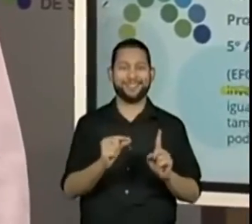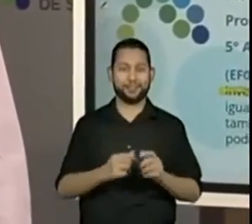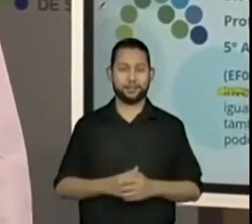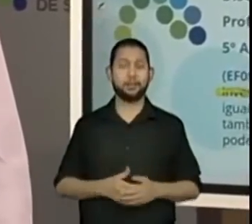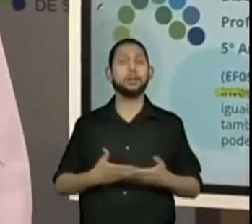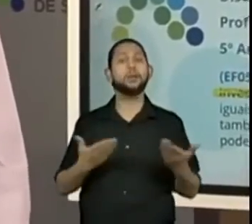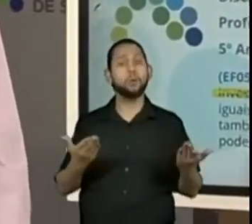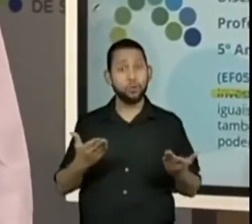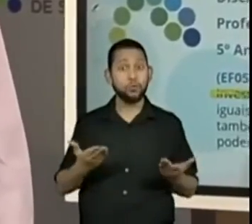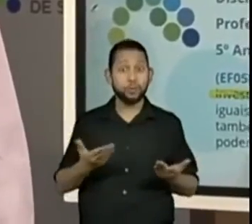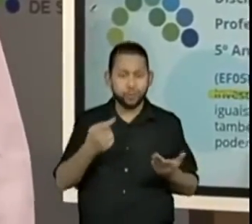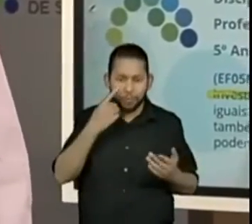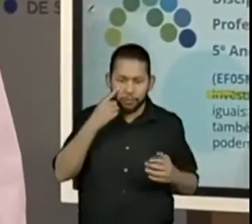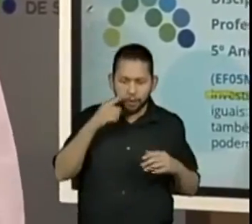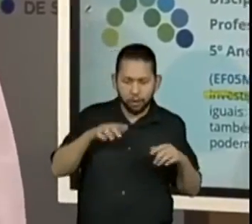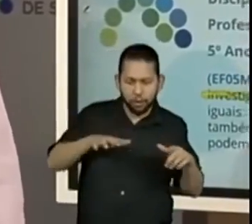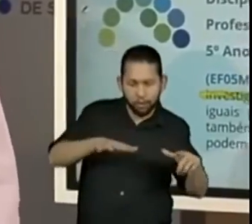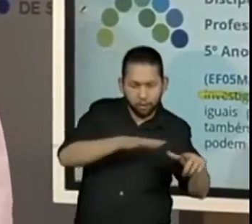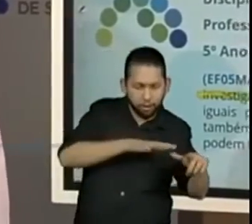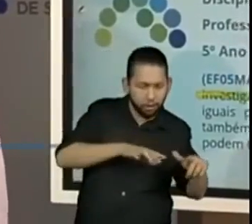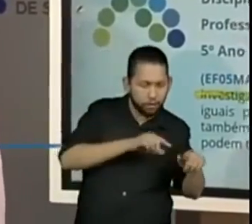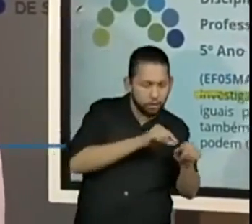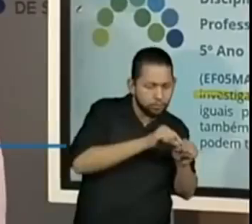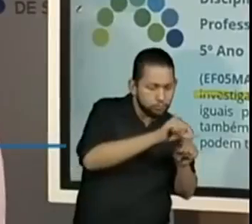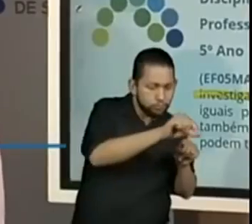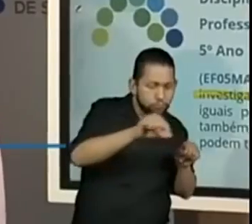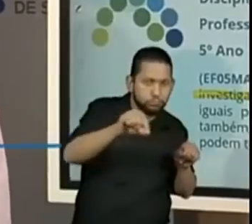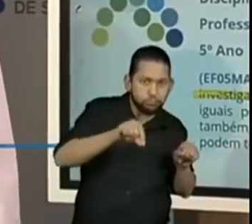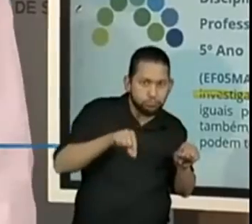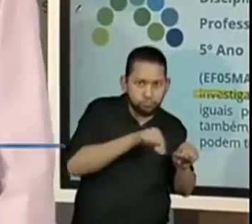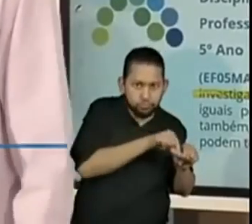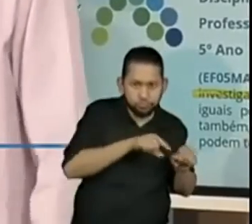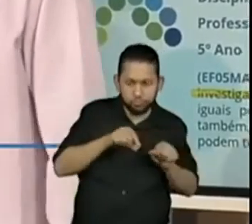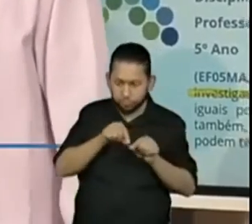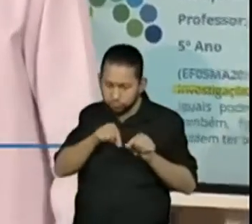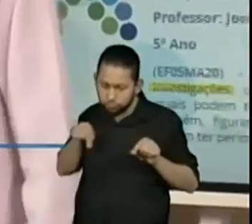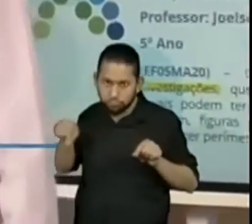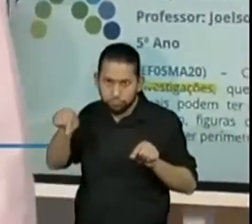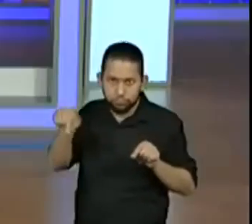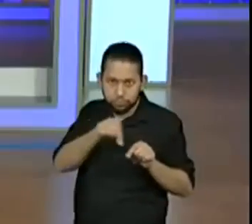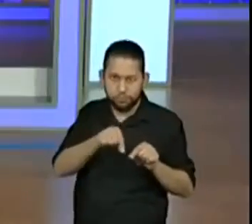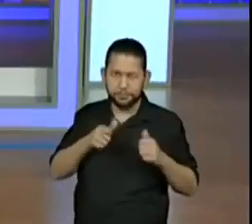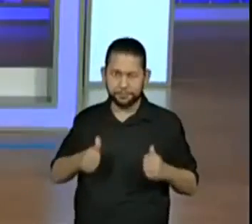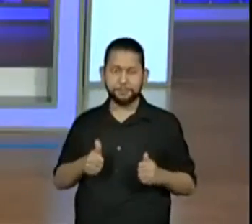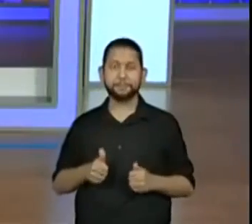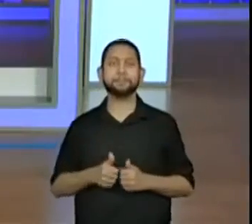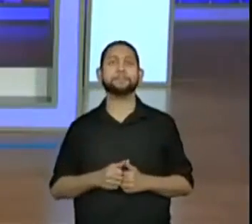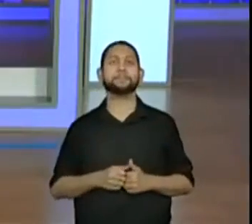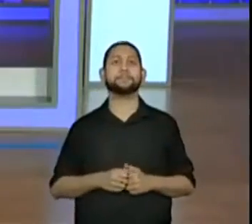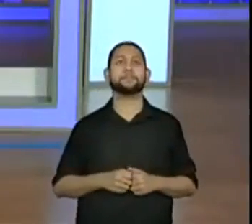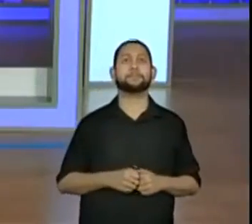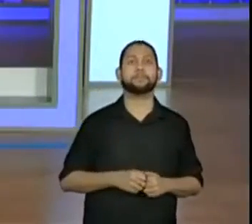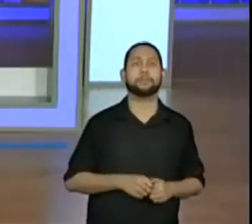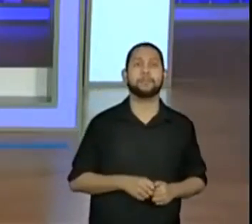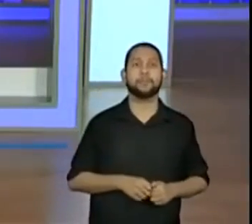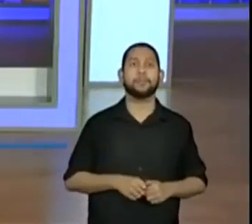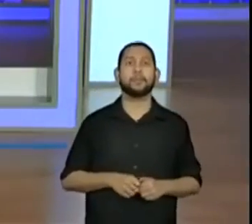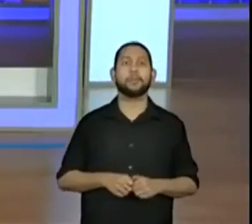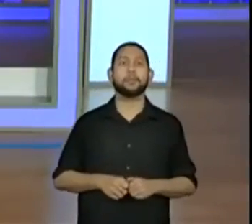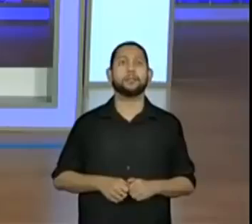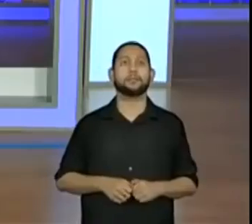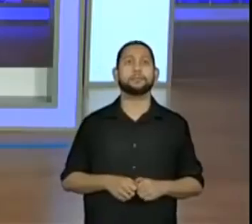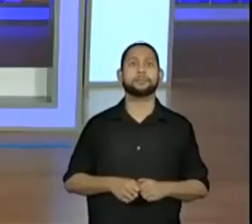a aula que tem esse título construindo uma horta vamos juntos então a